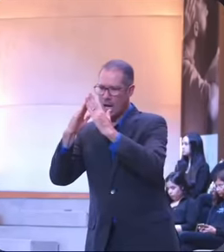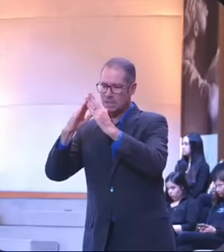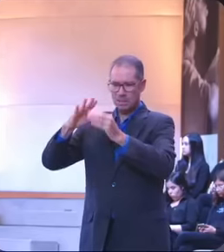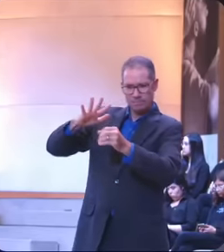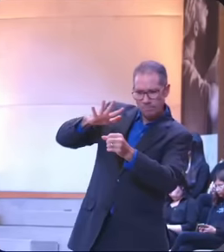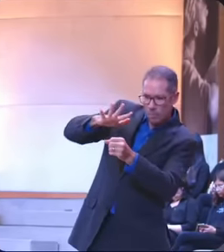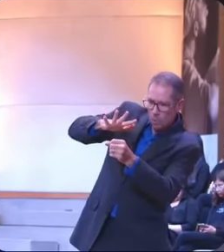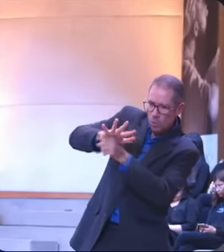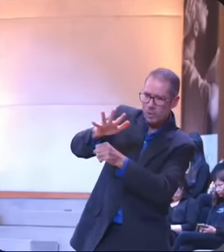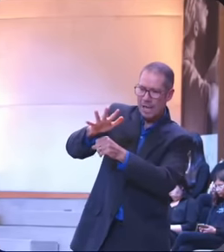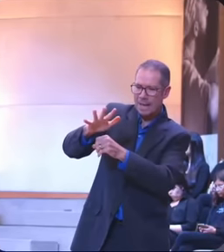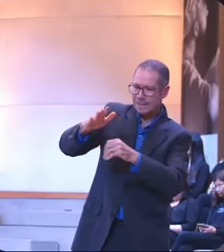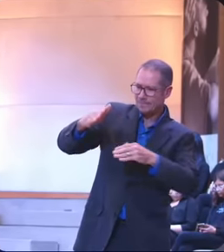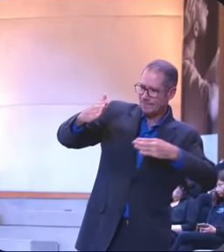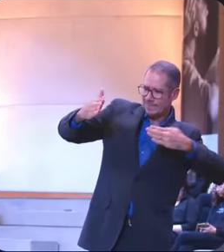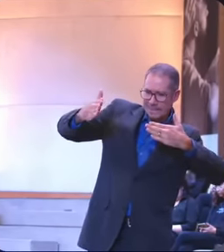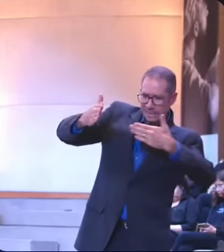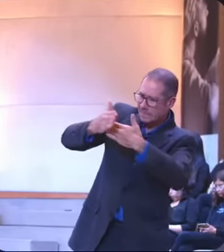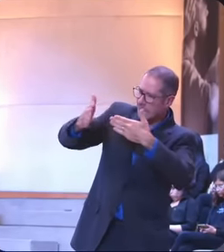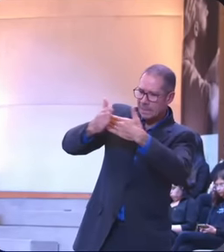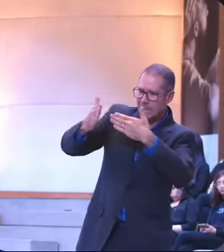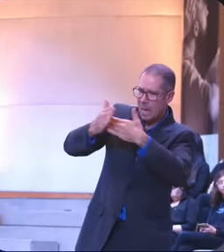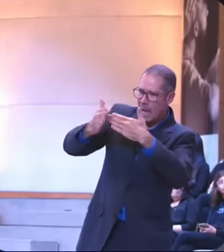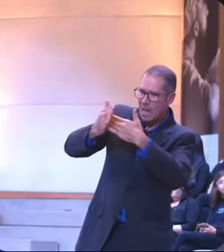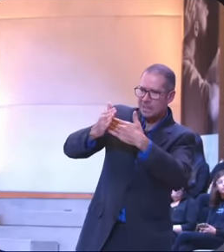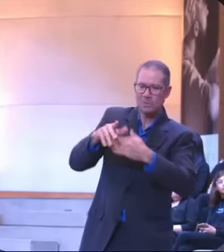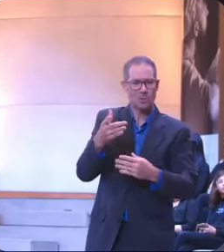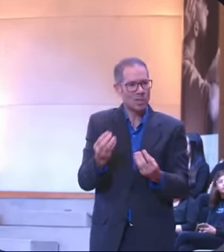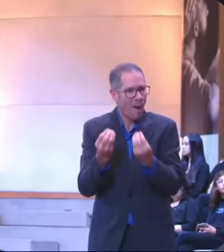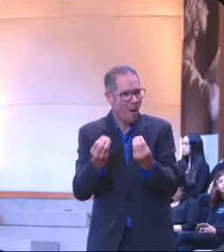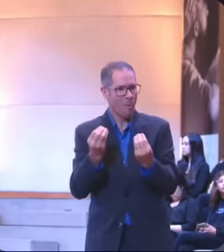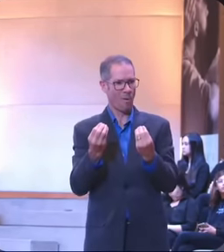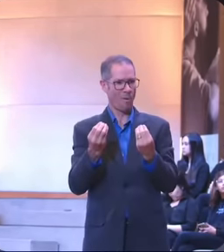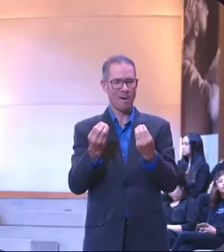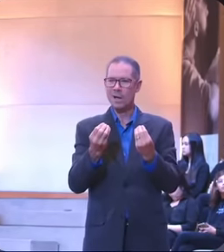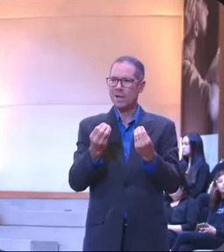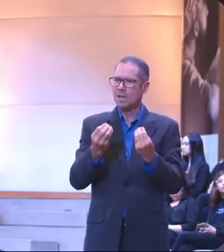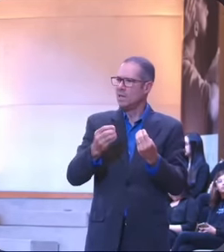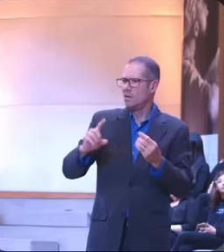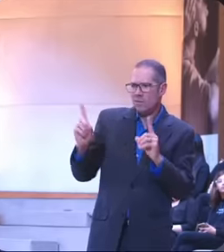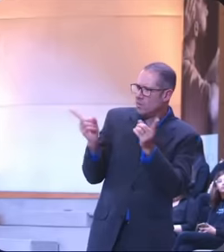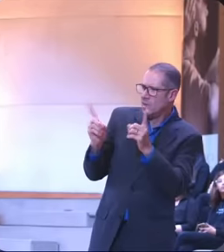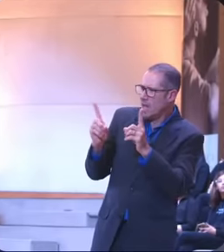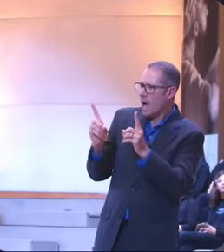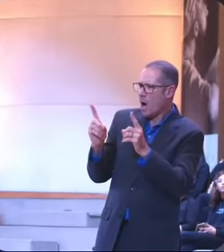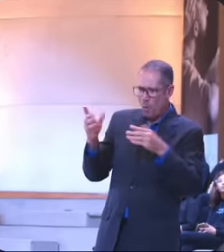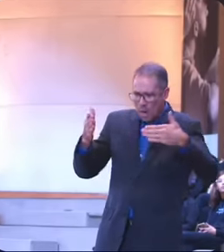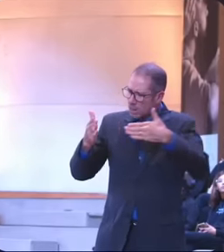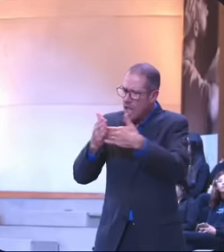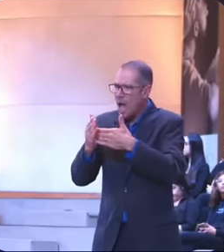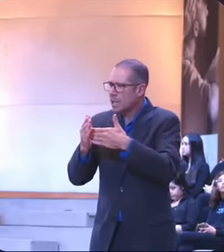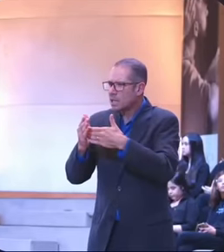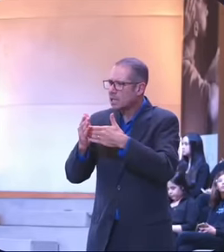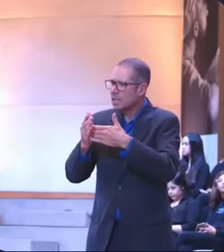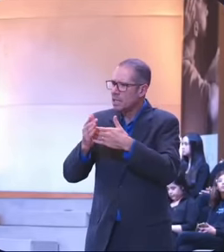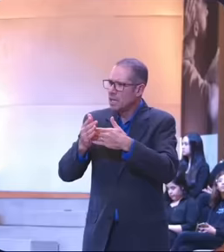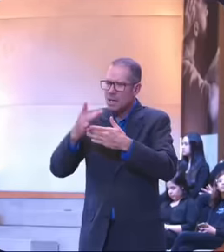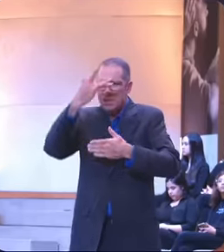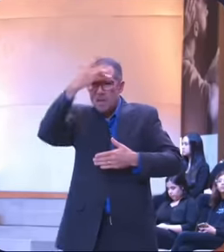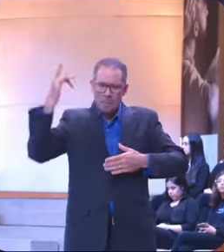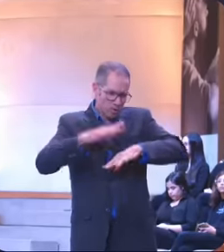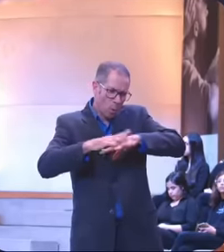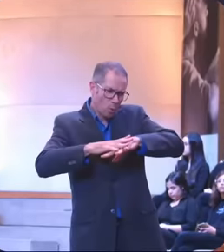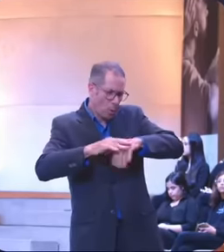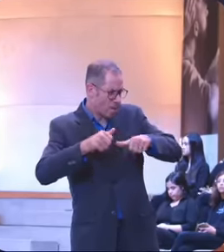lotada, não tinha lugar para entrar, não tinha jeito de entrar. E eles disseram: não, nós não viemos até aqui para deixar esse